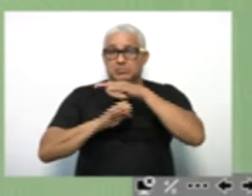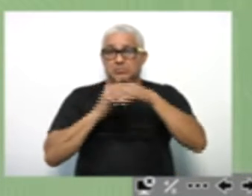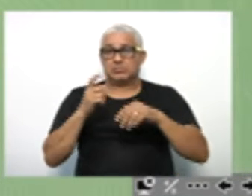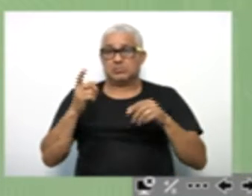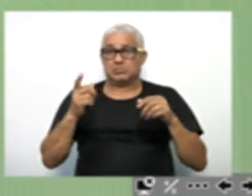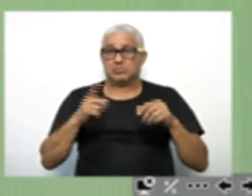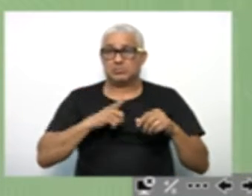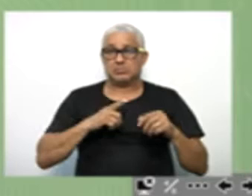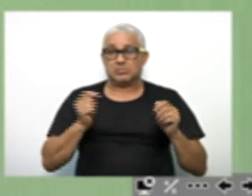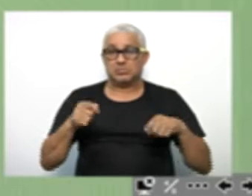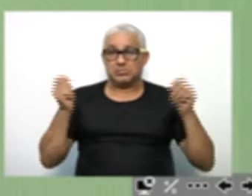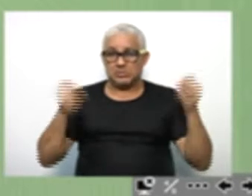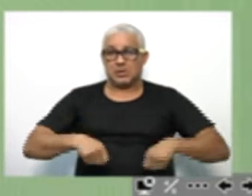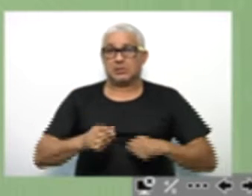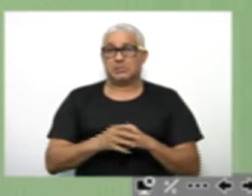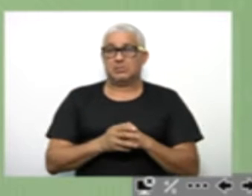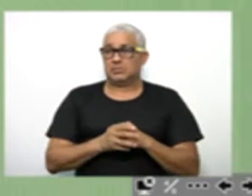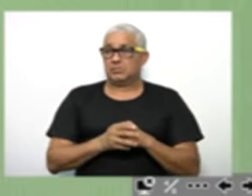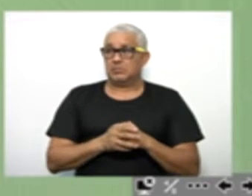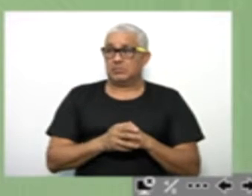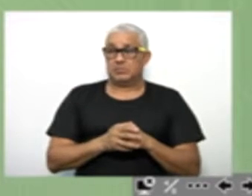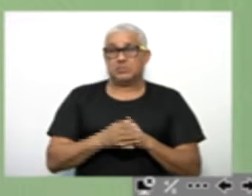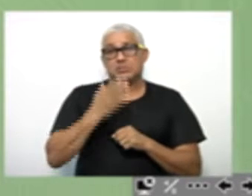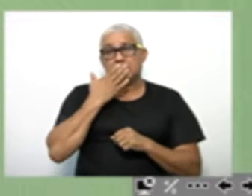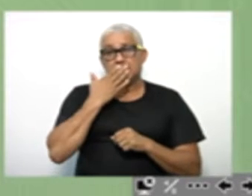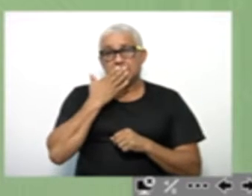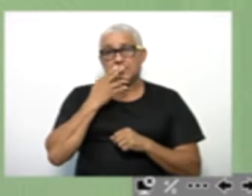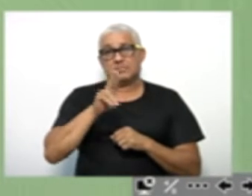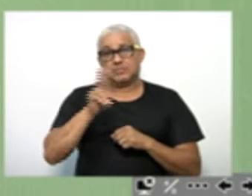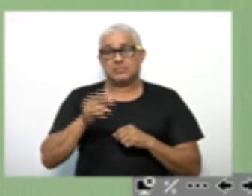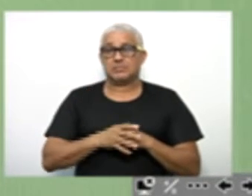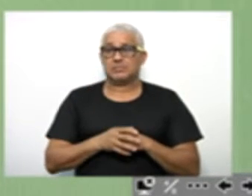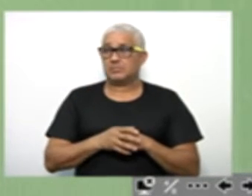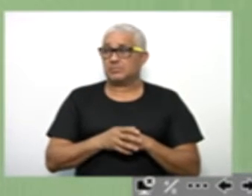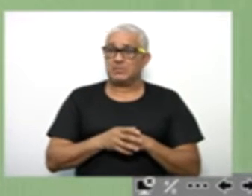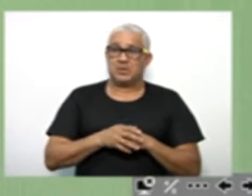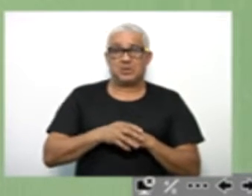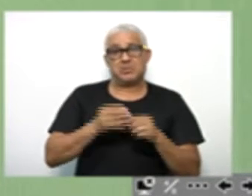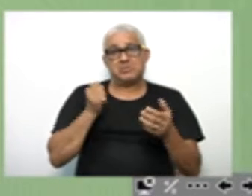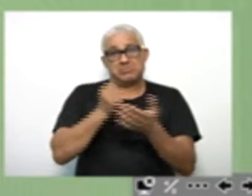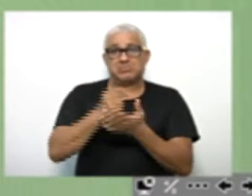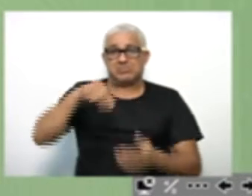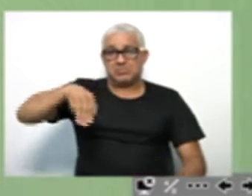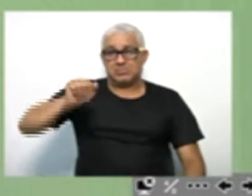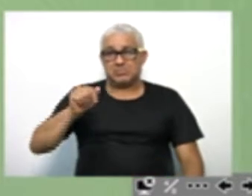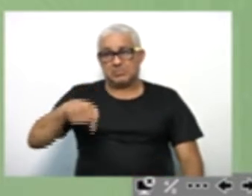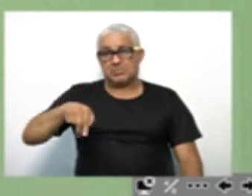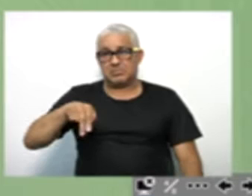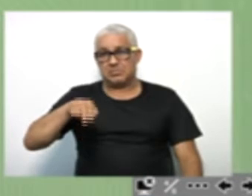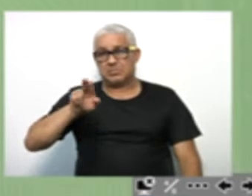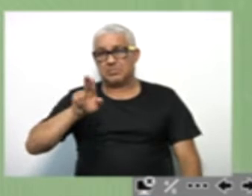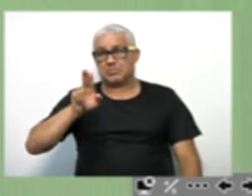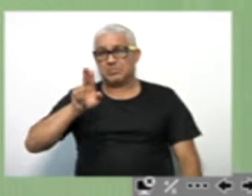negócio. E esse tipo de financiamento, você pode fazer financiamento para maquinário, financiamento para terreno. É interessante também